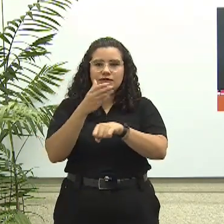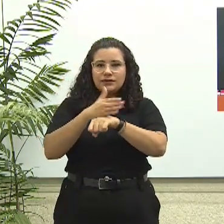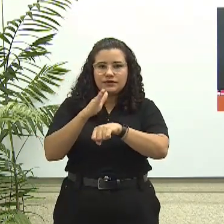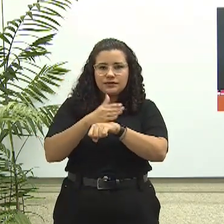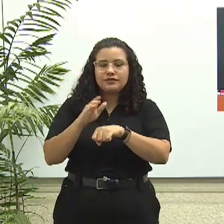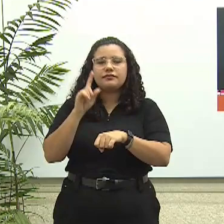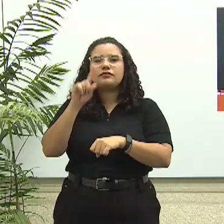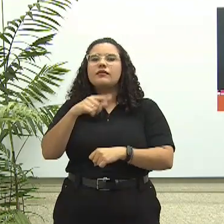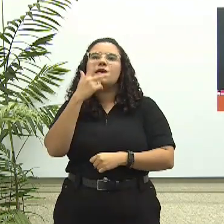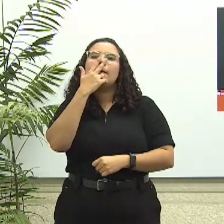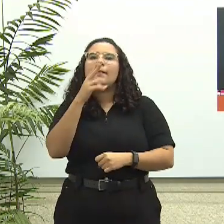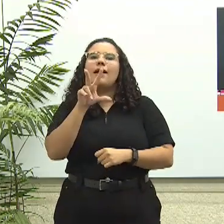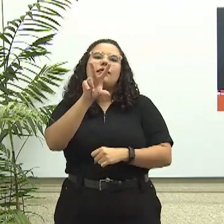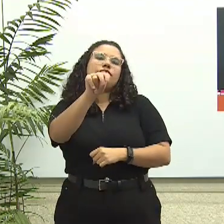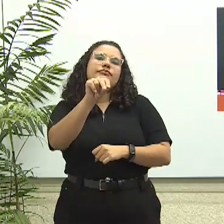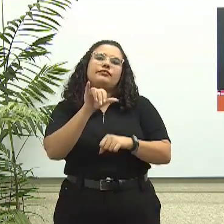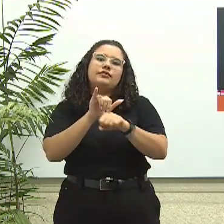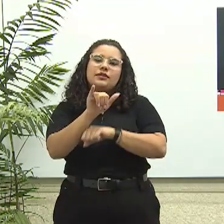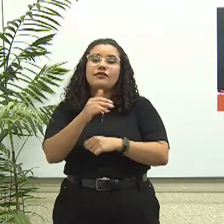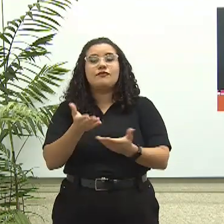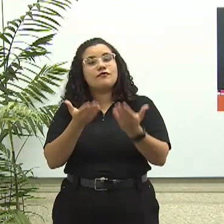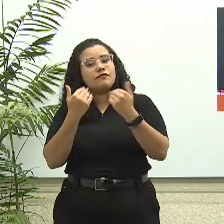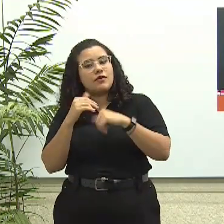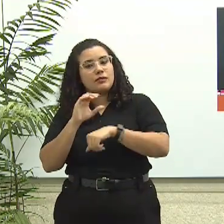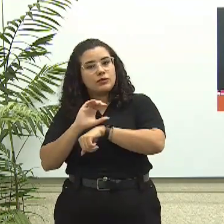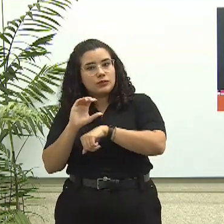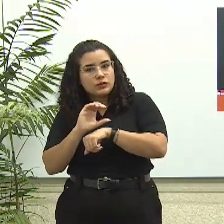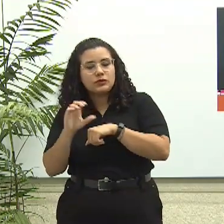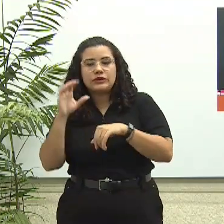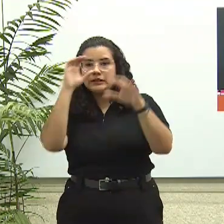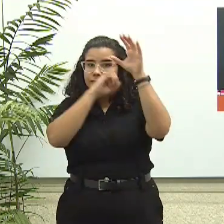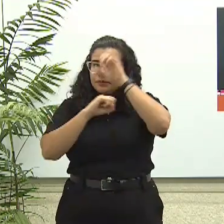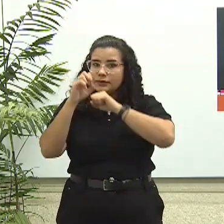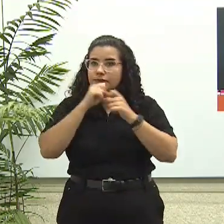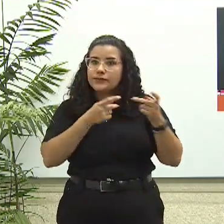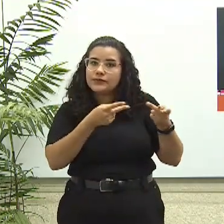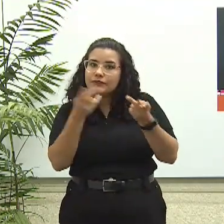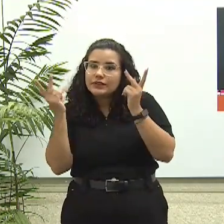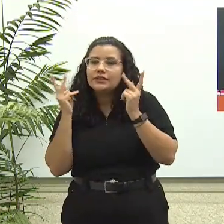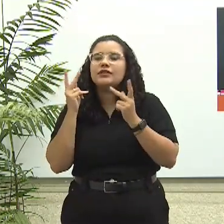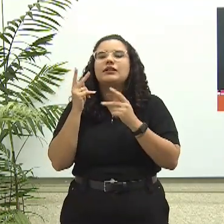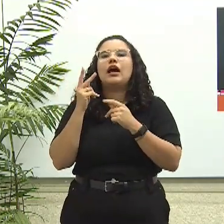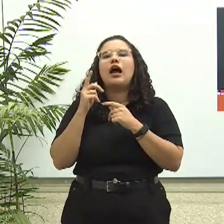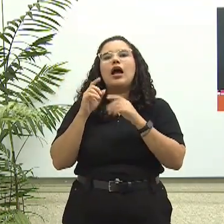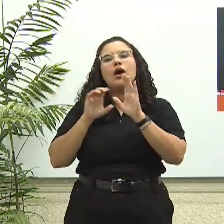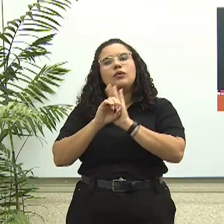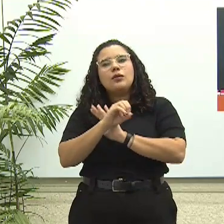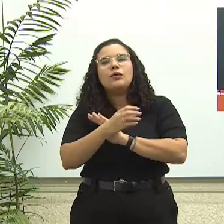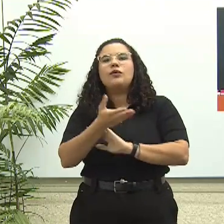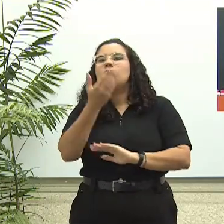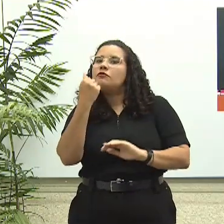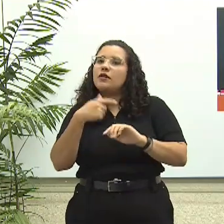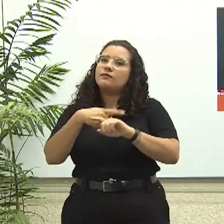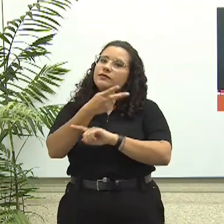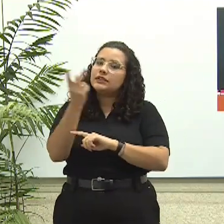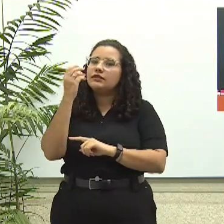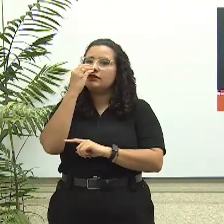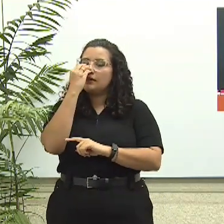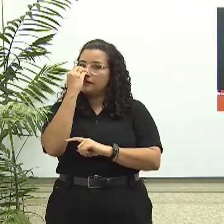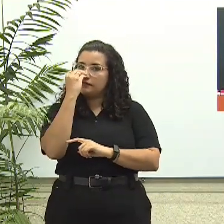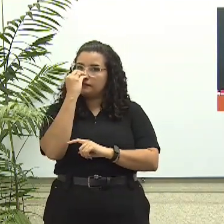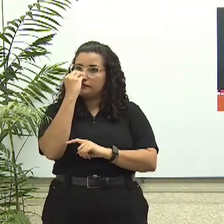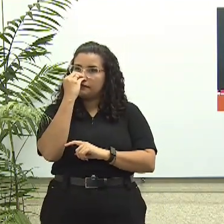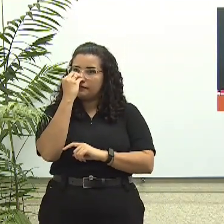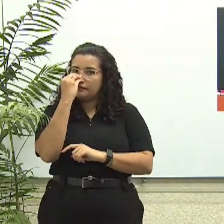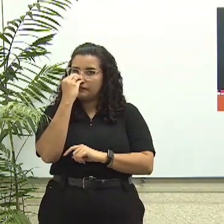coisa um deslumbre né tipo vamos fazer Tour e visitar o Google vamos visitar né assim as pessoas trabalham a hora